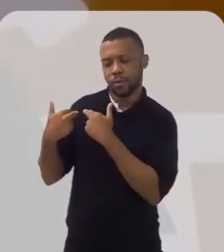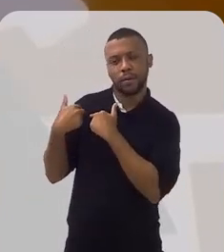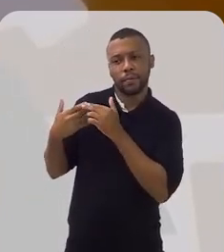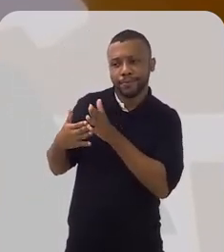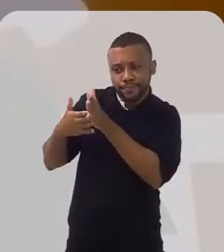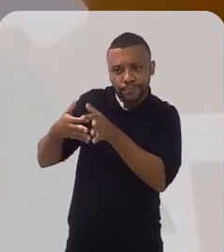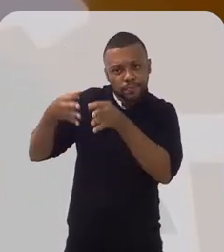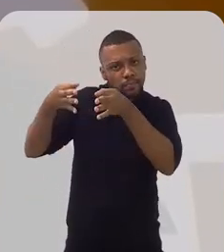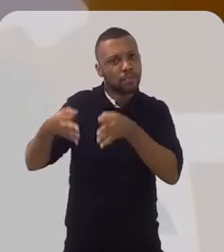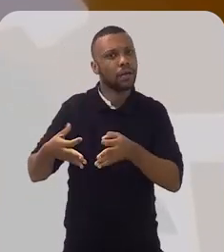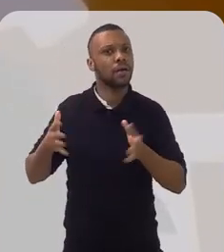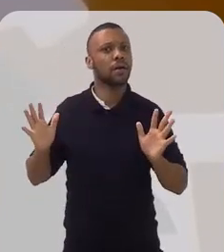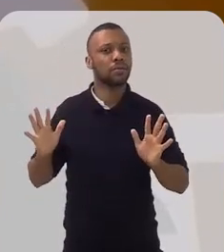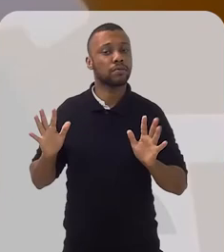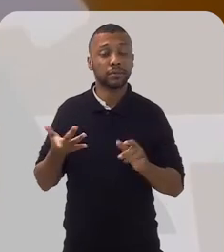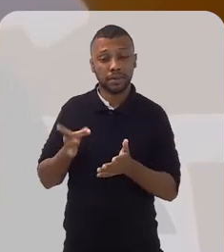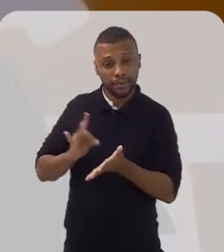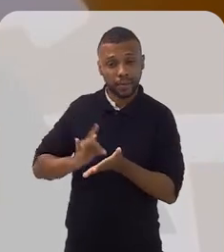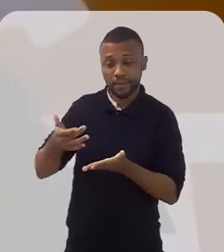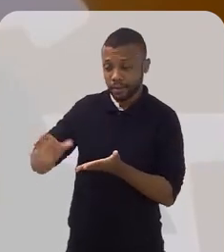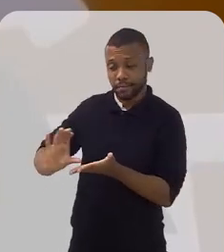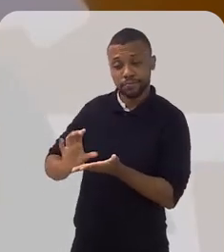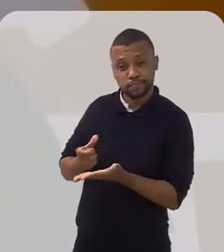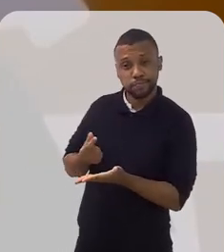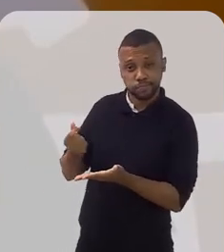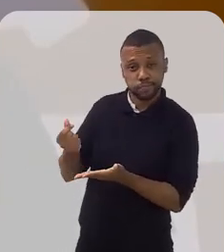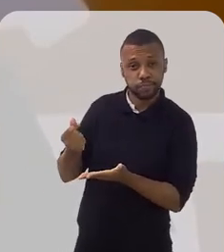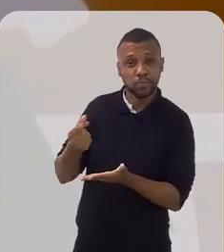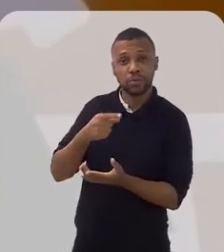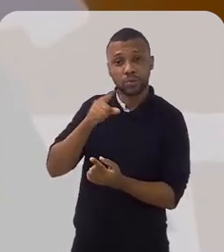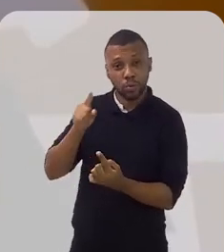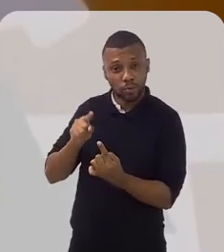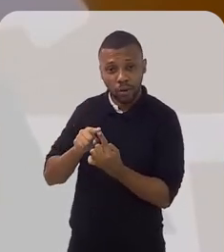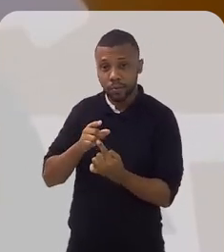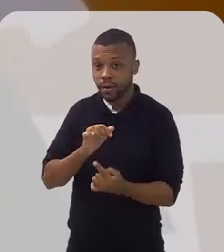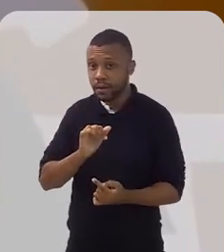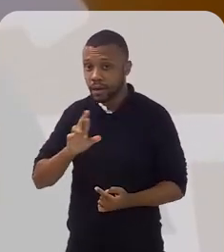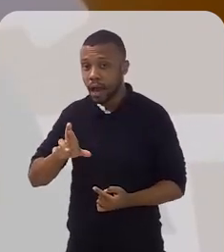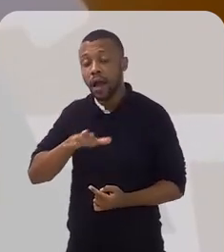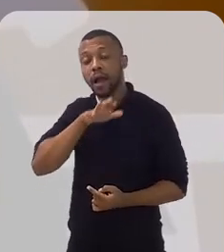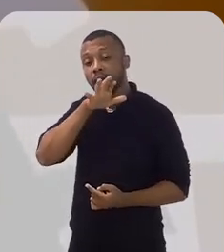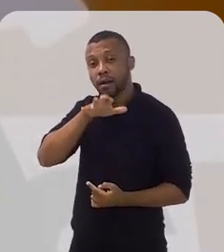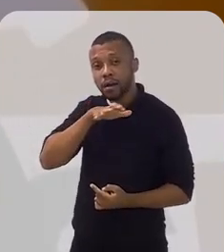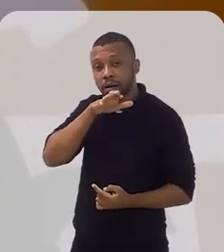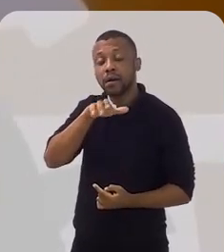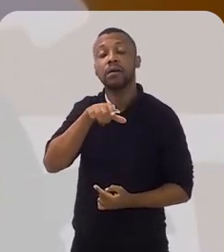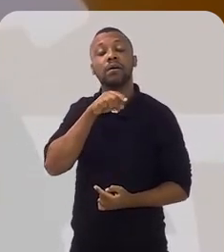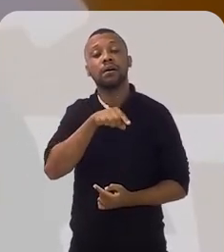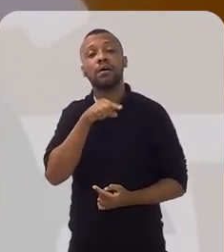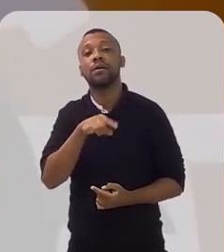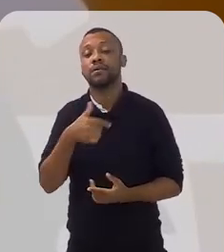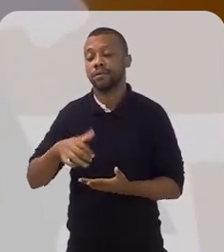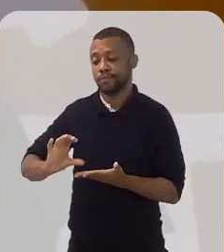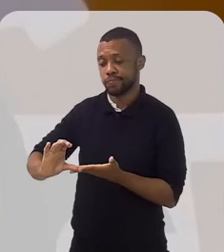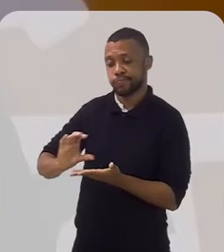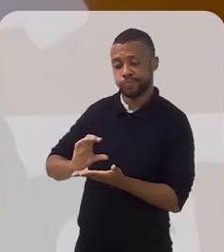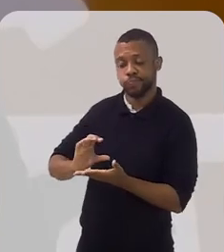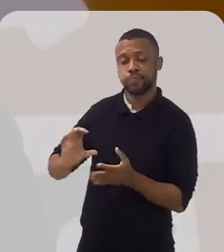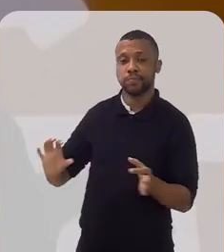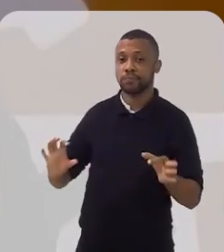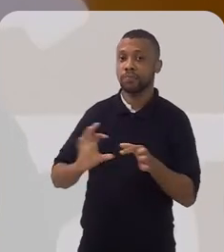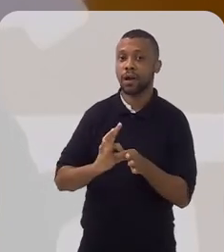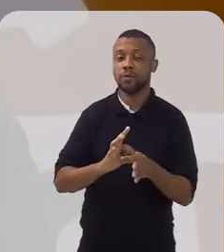verdade, quando você recebe o recurso destinado pelo imposto de renda, esse recurso ele compõe um